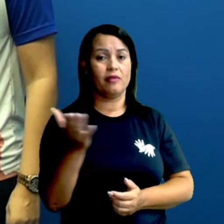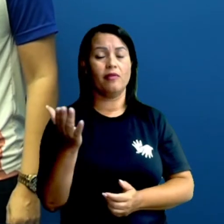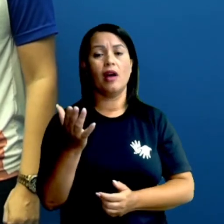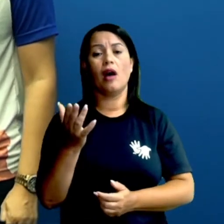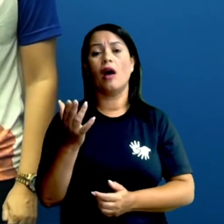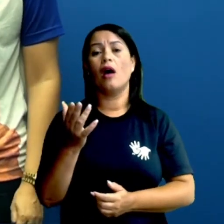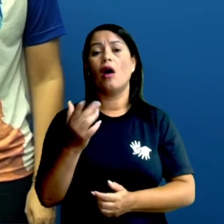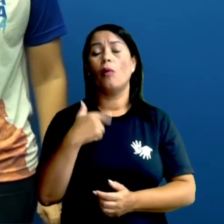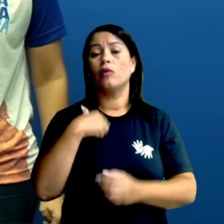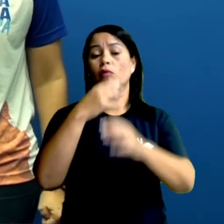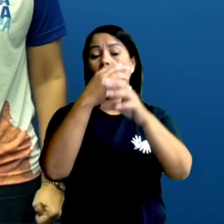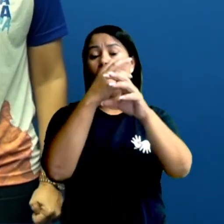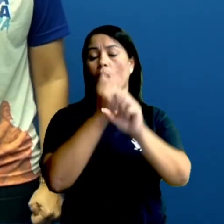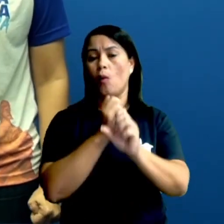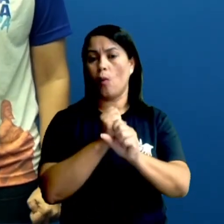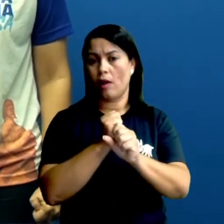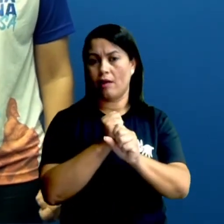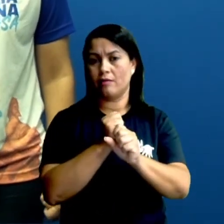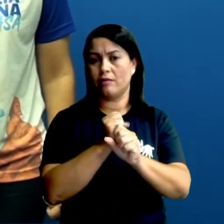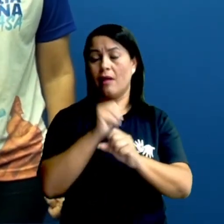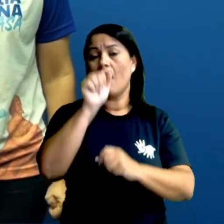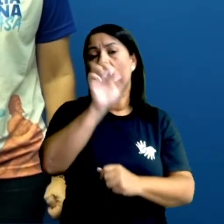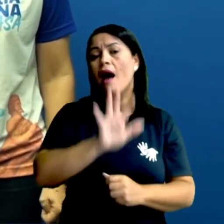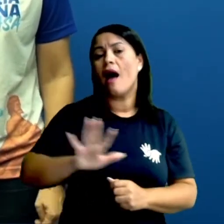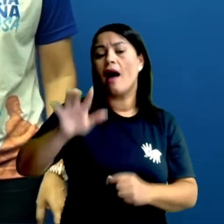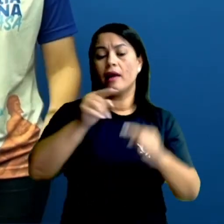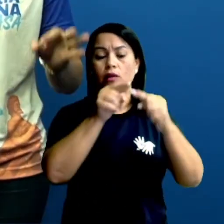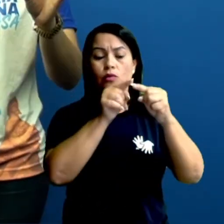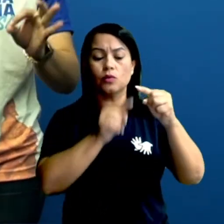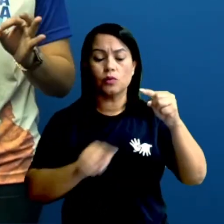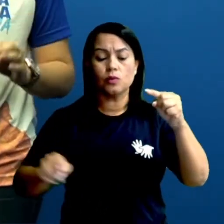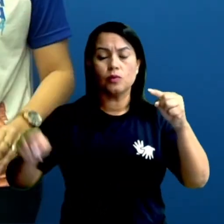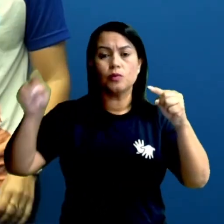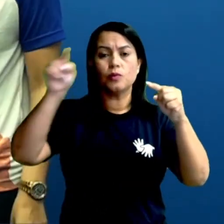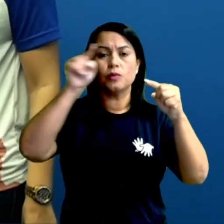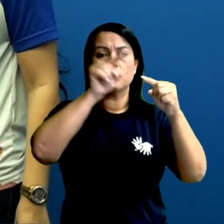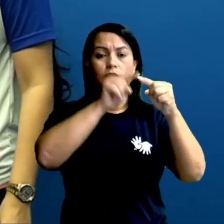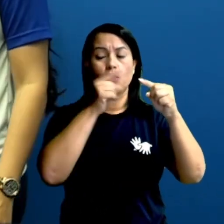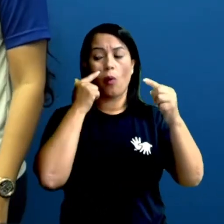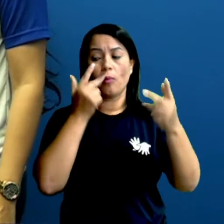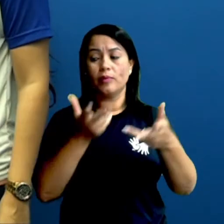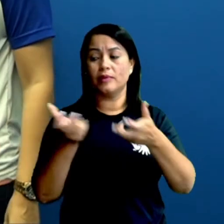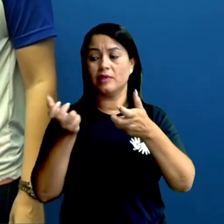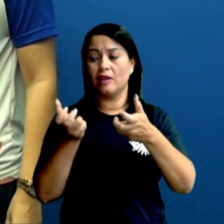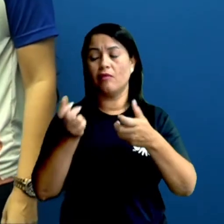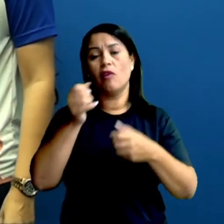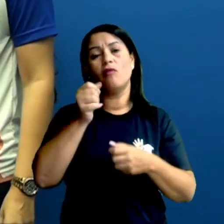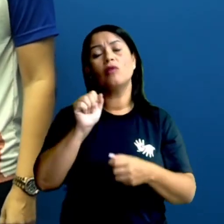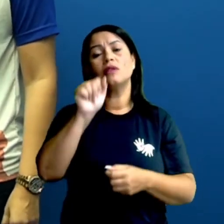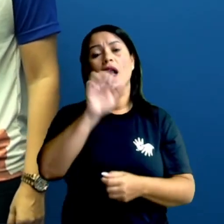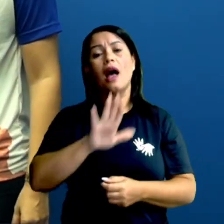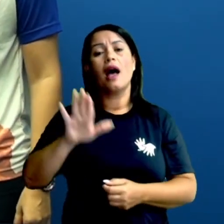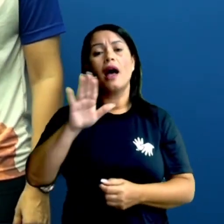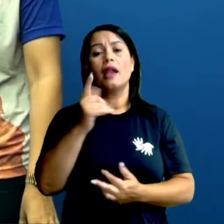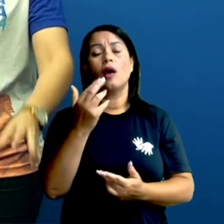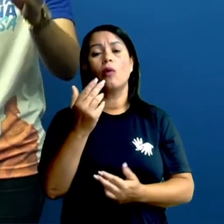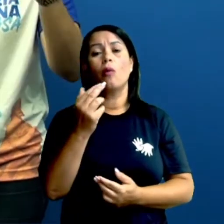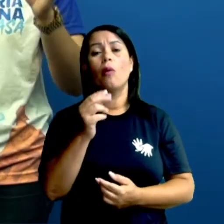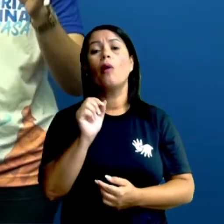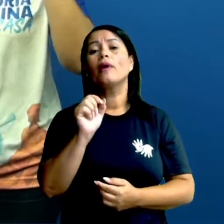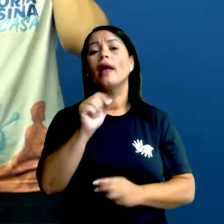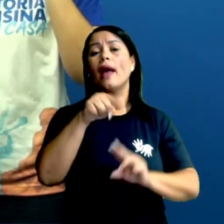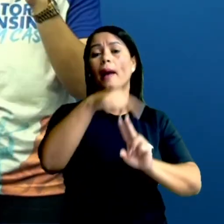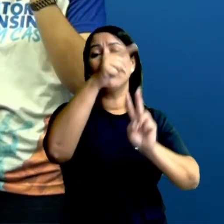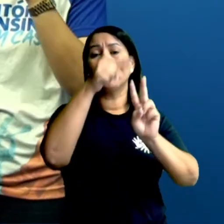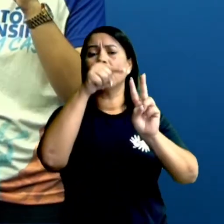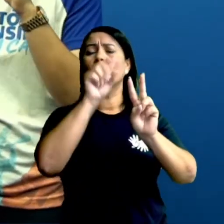quando eu for calcular a área do meu círculo, eu vou usar essa fórmula aqui, ó. A área é igual a π, tá? O que